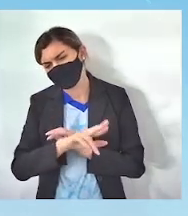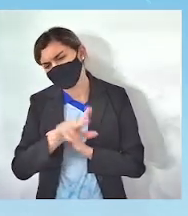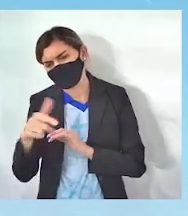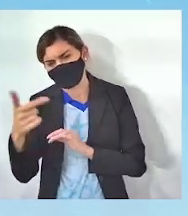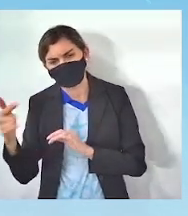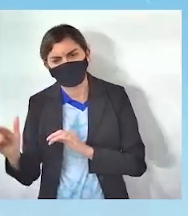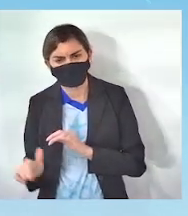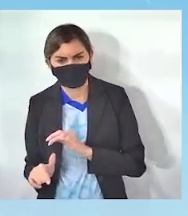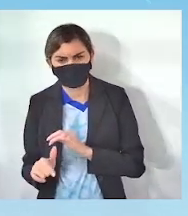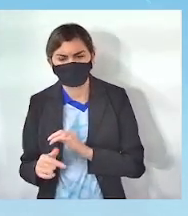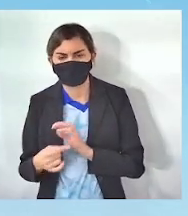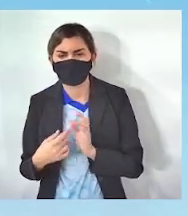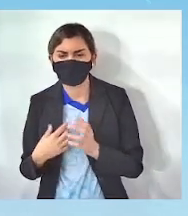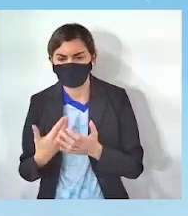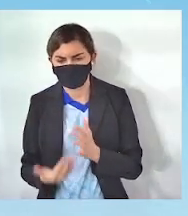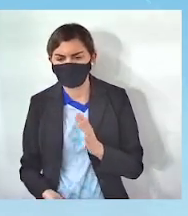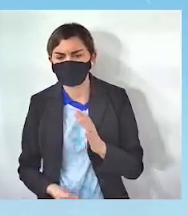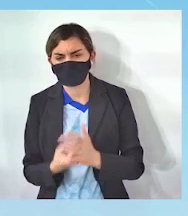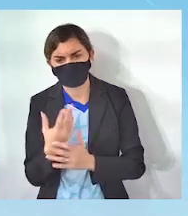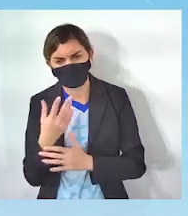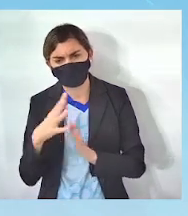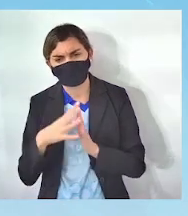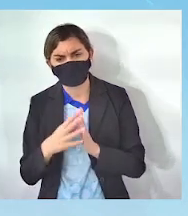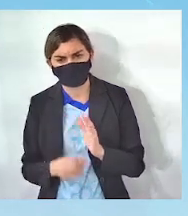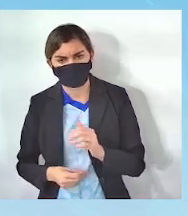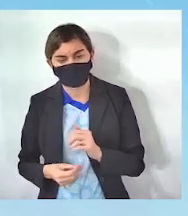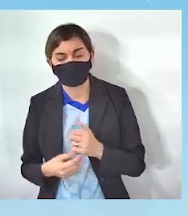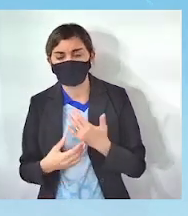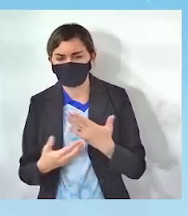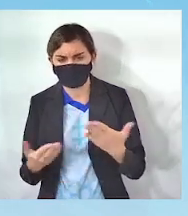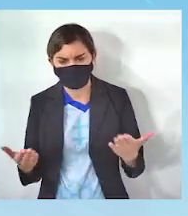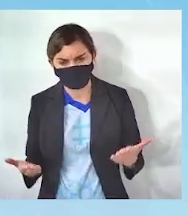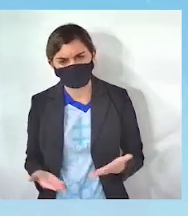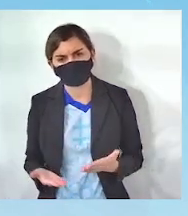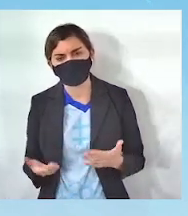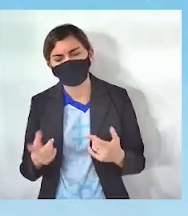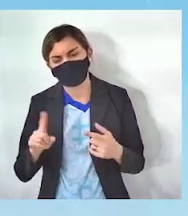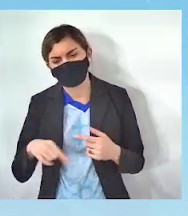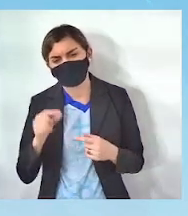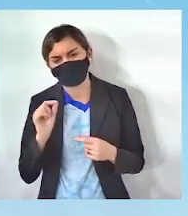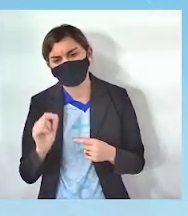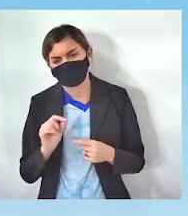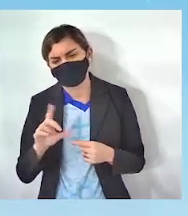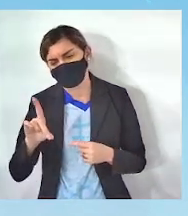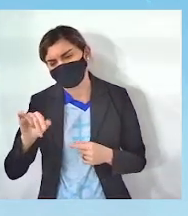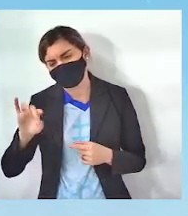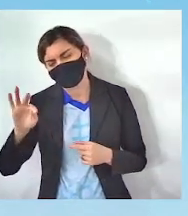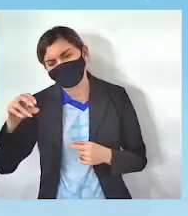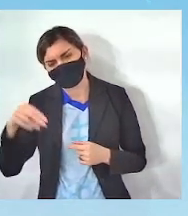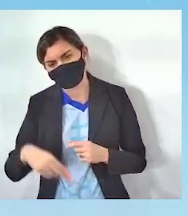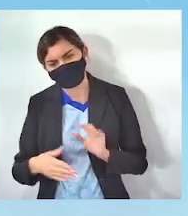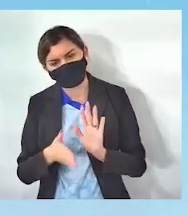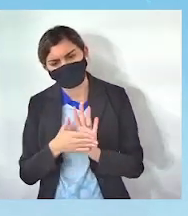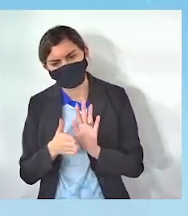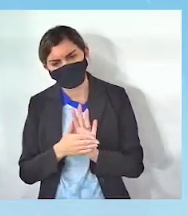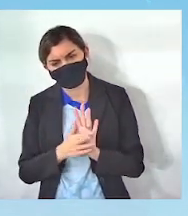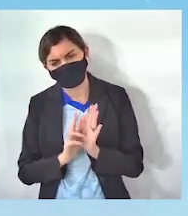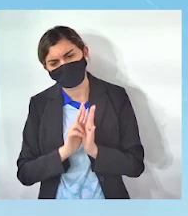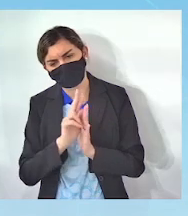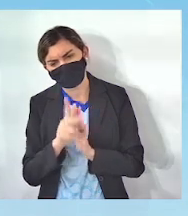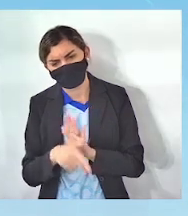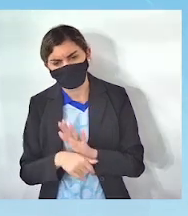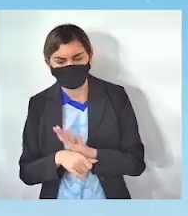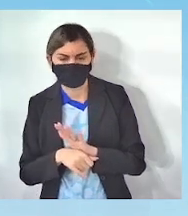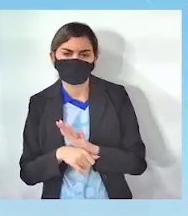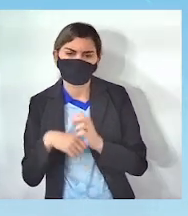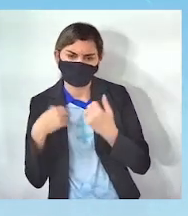só de Lavoisier, vão fundamentar o seu modelo. Então, baseado nisso, o que Dalton vai propor? Uma série de itens, uma série